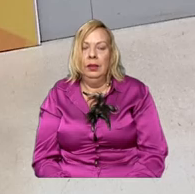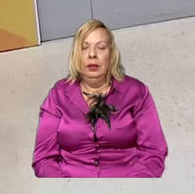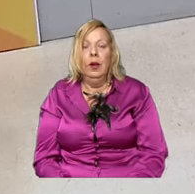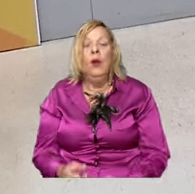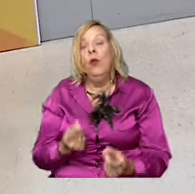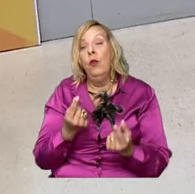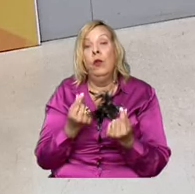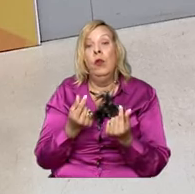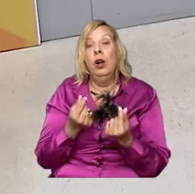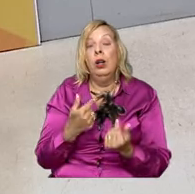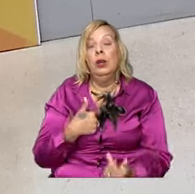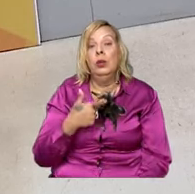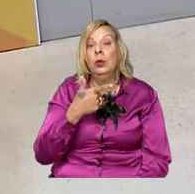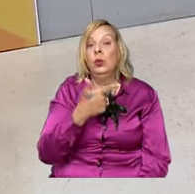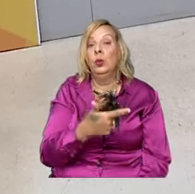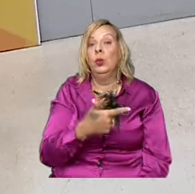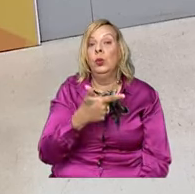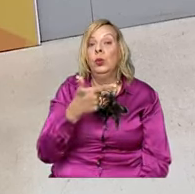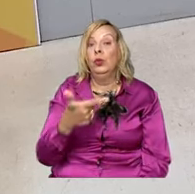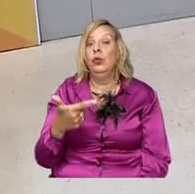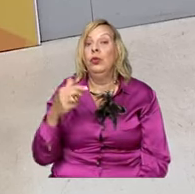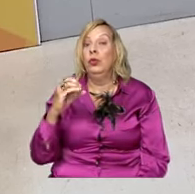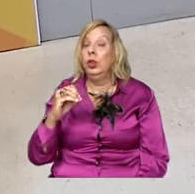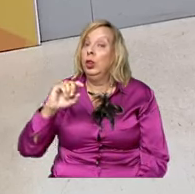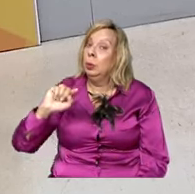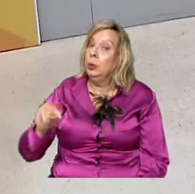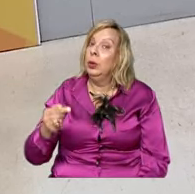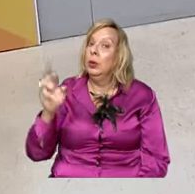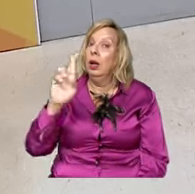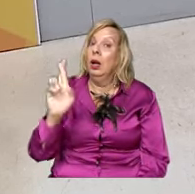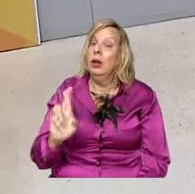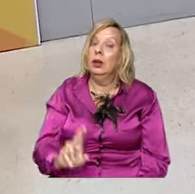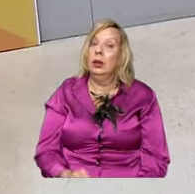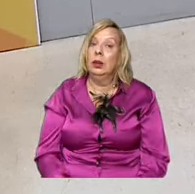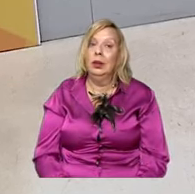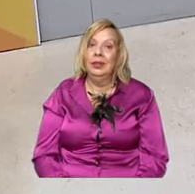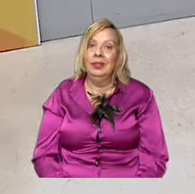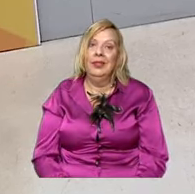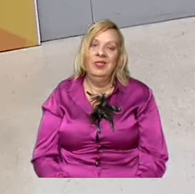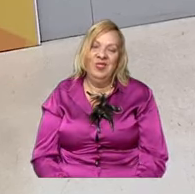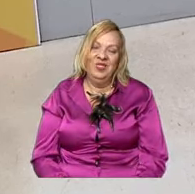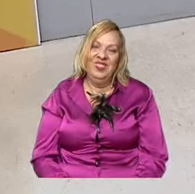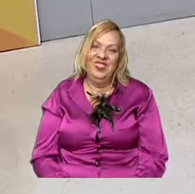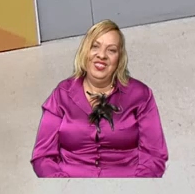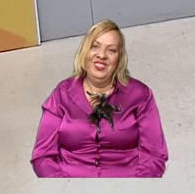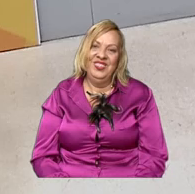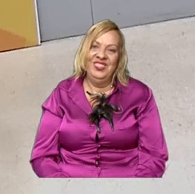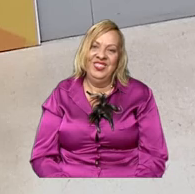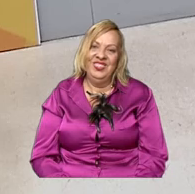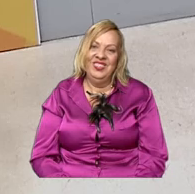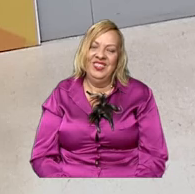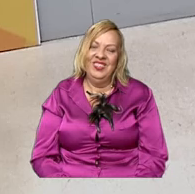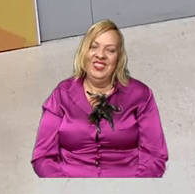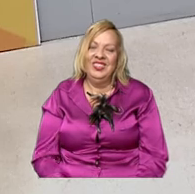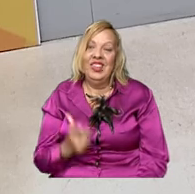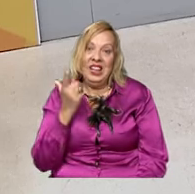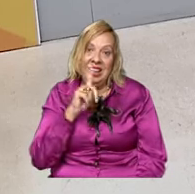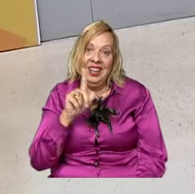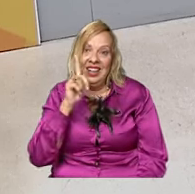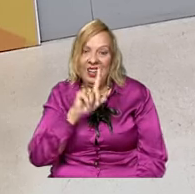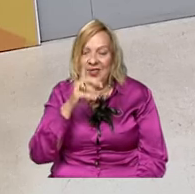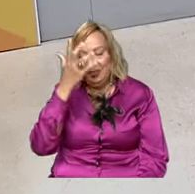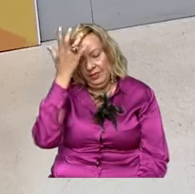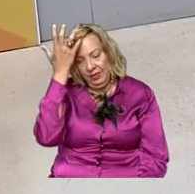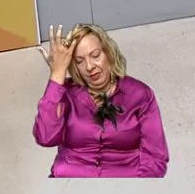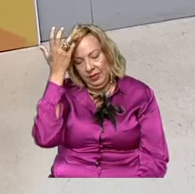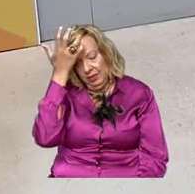premiação. São 220 mil reais que alguém vai ganhar ou vai dividir, mas enfim. 220